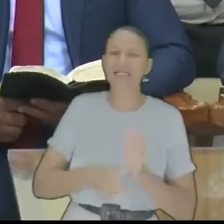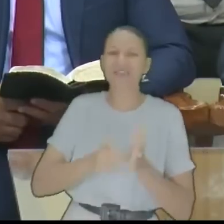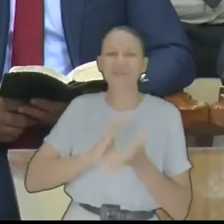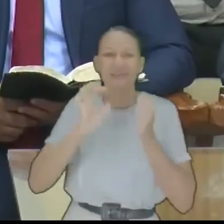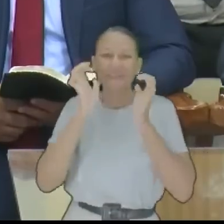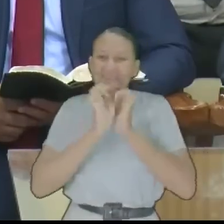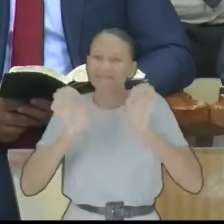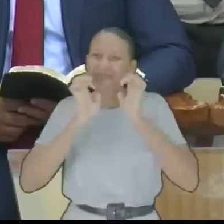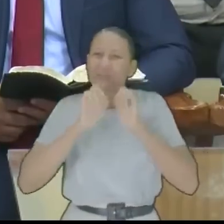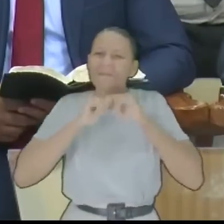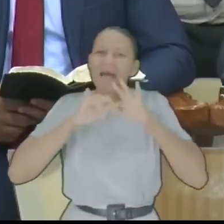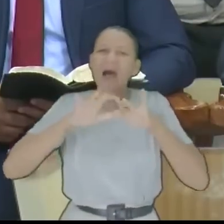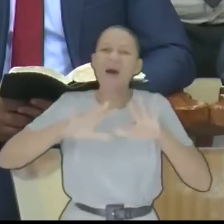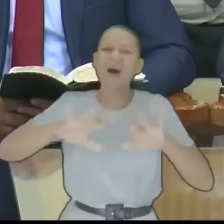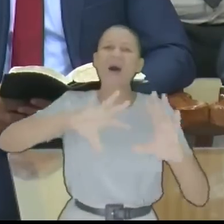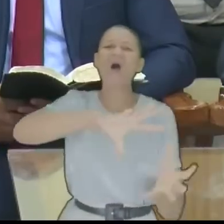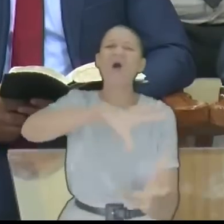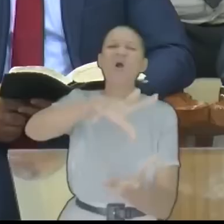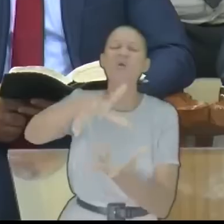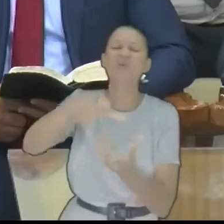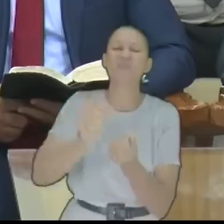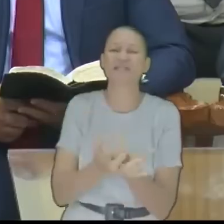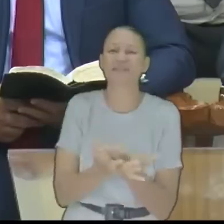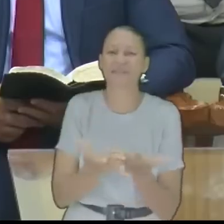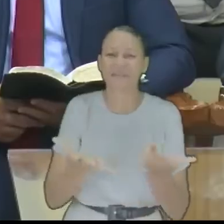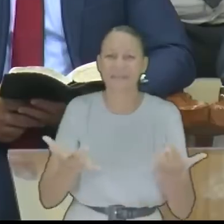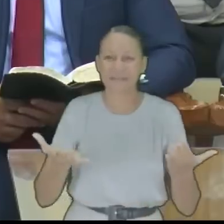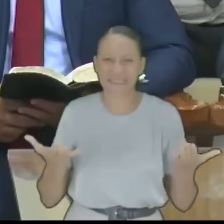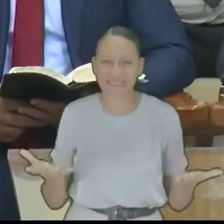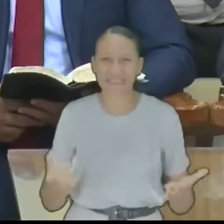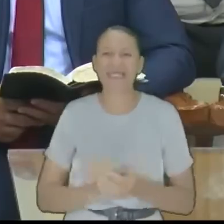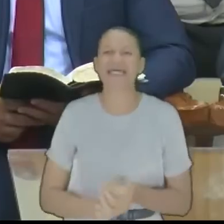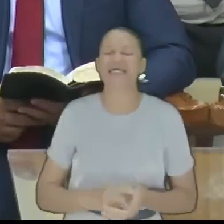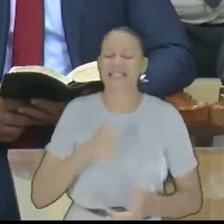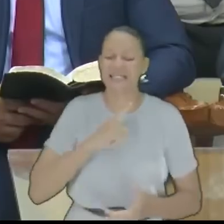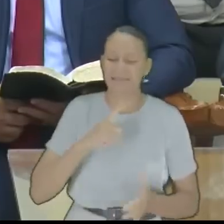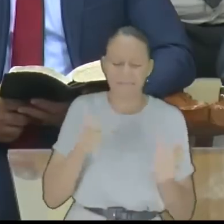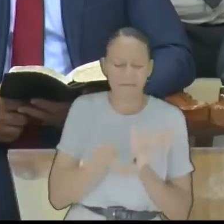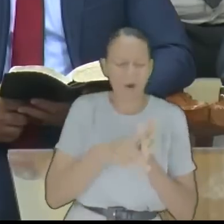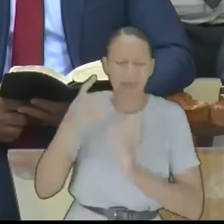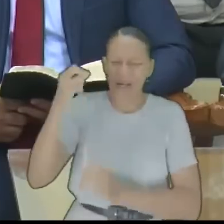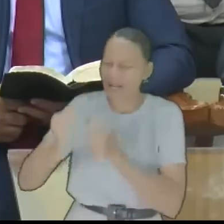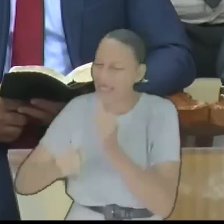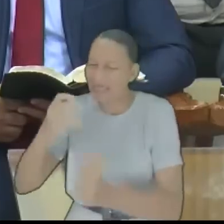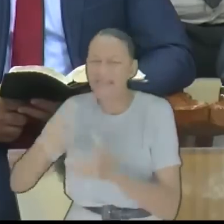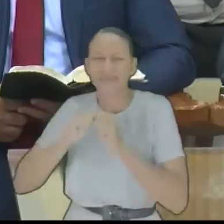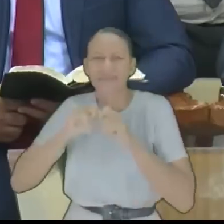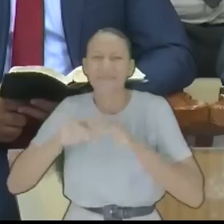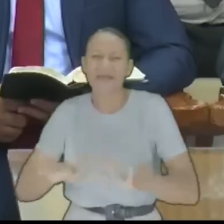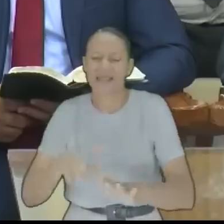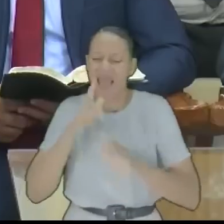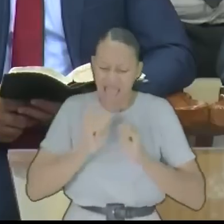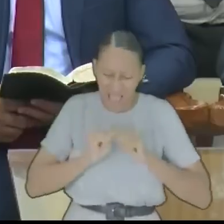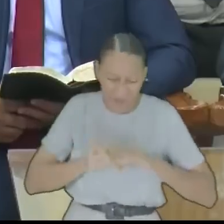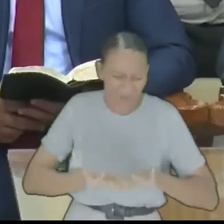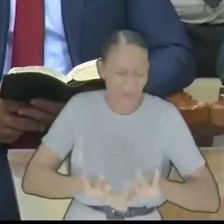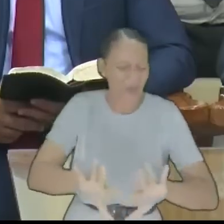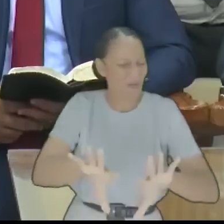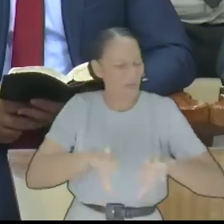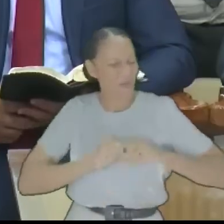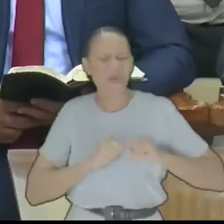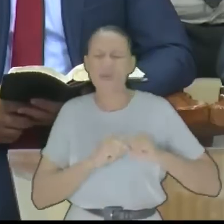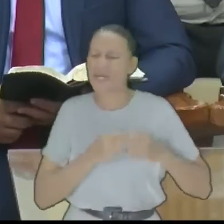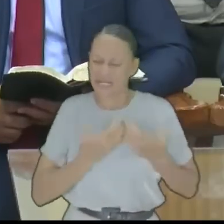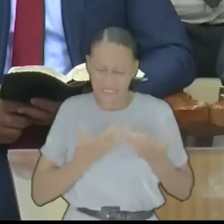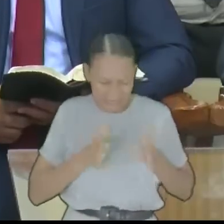Evangelho se espalhar, esse mosto do Evangelho, este leite do Evangelho, esta água do Evangelho, antes